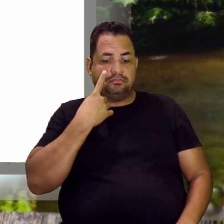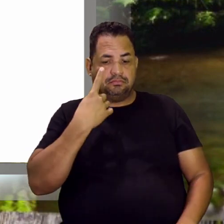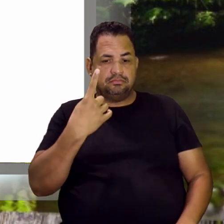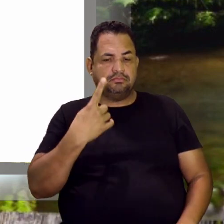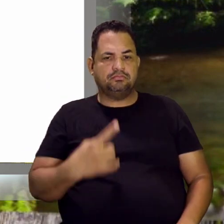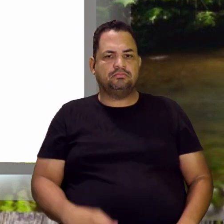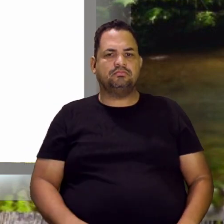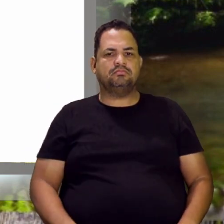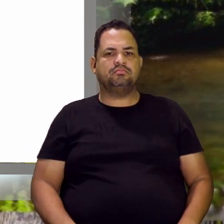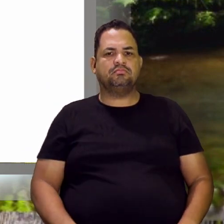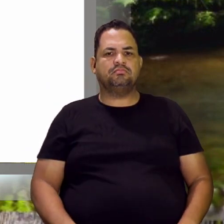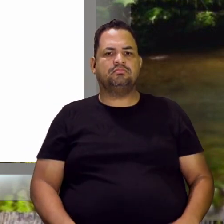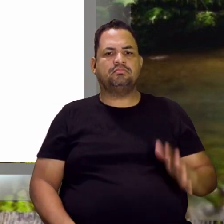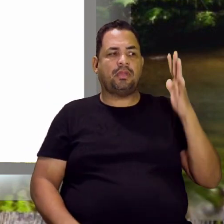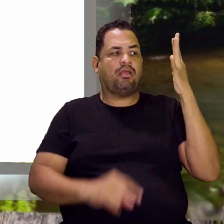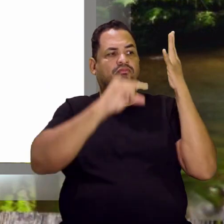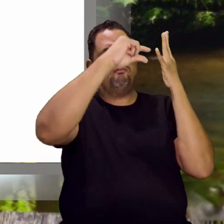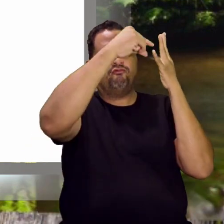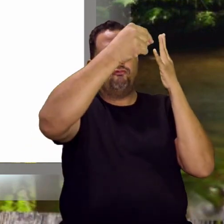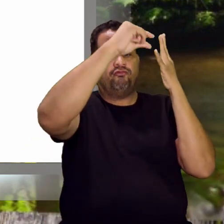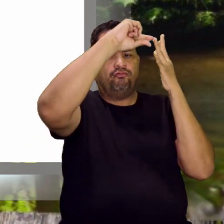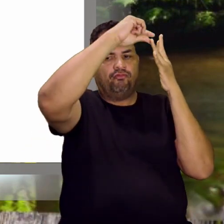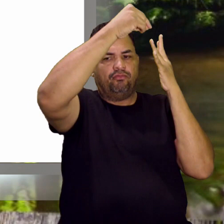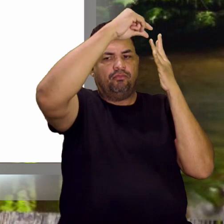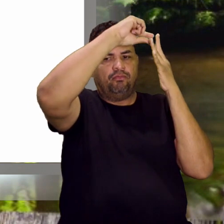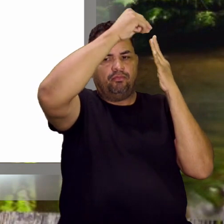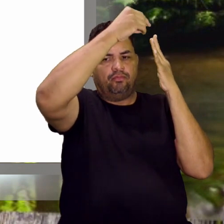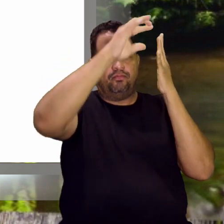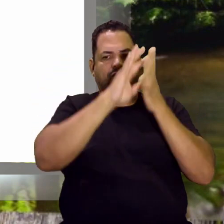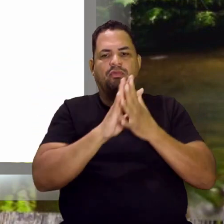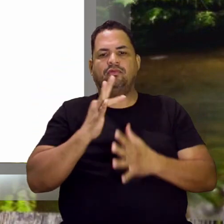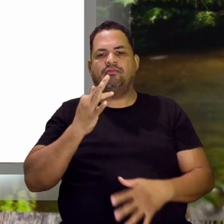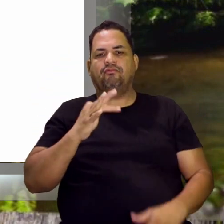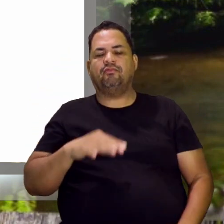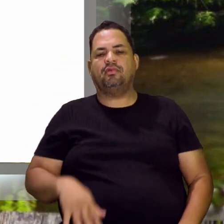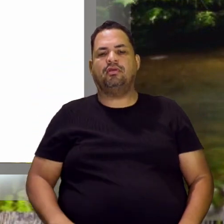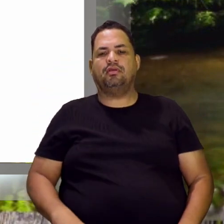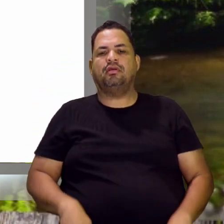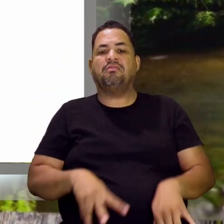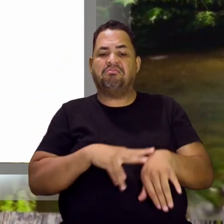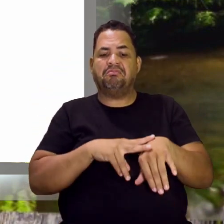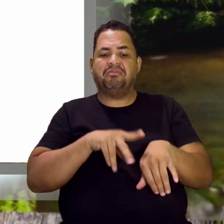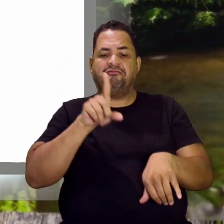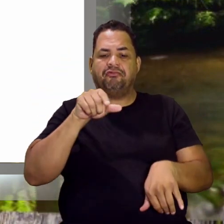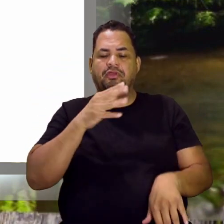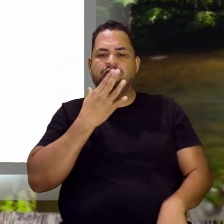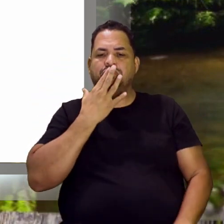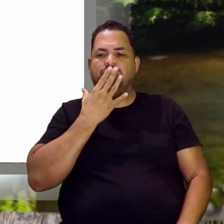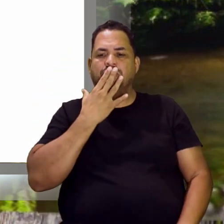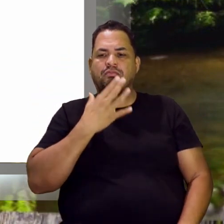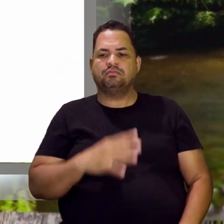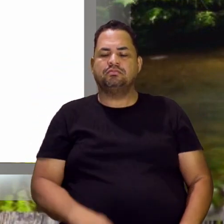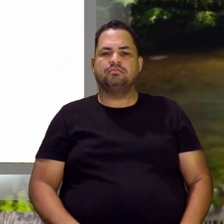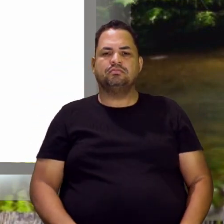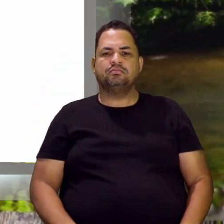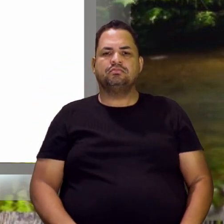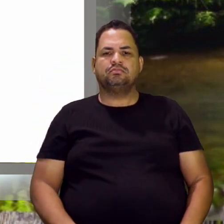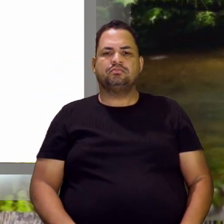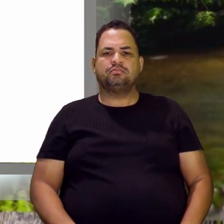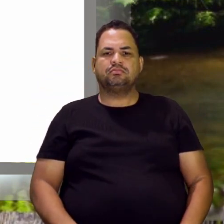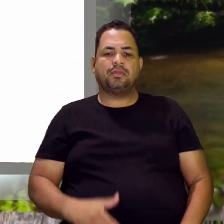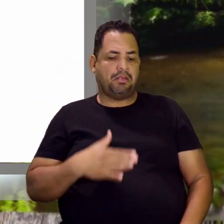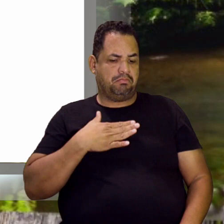exemplo, a folha é verde, né? É um exemplo bem básico. A folha da árvore é verde. Isso é